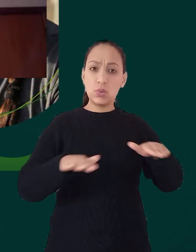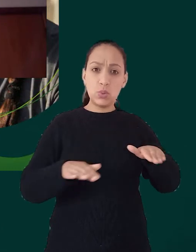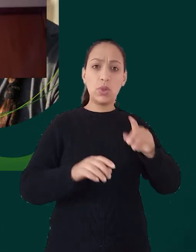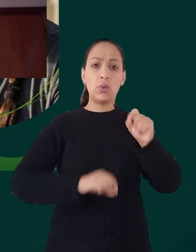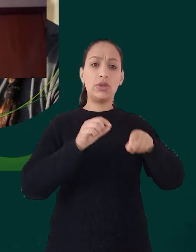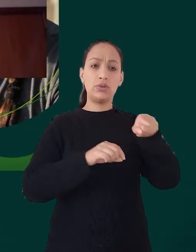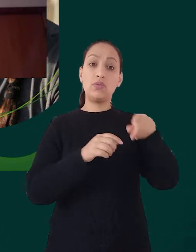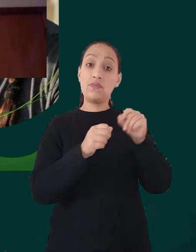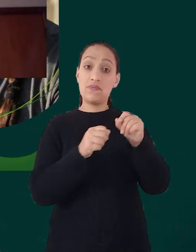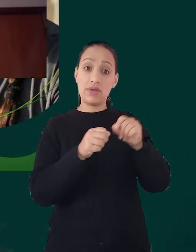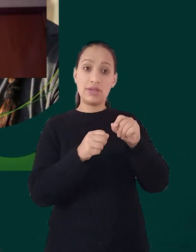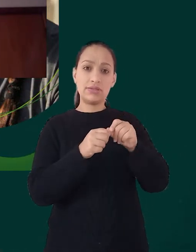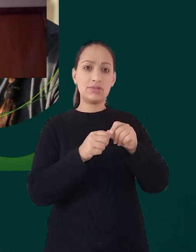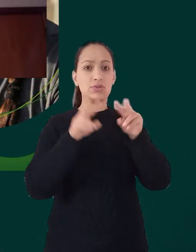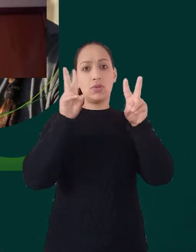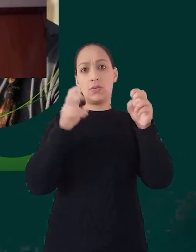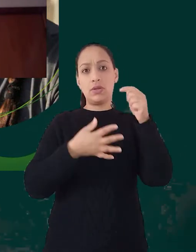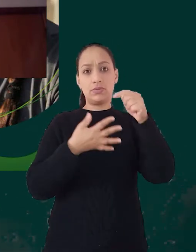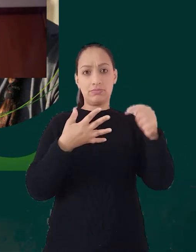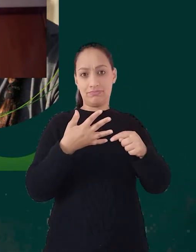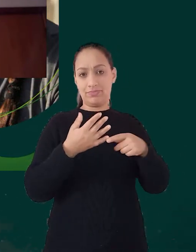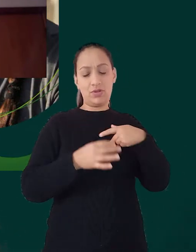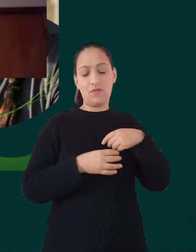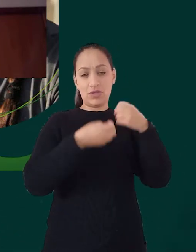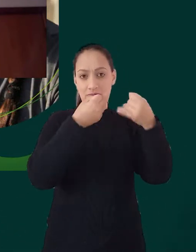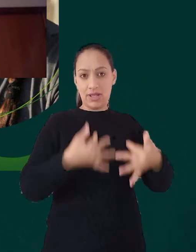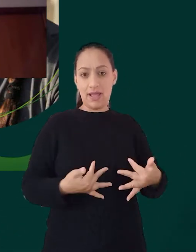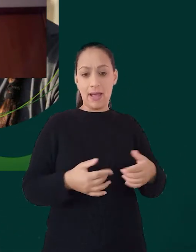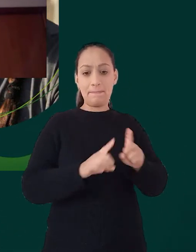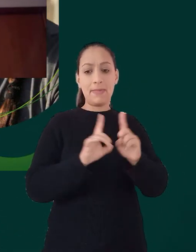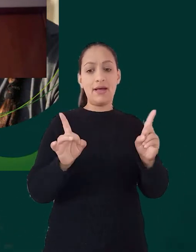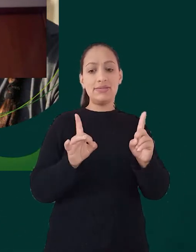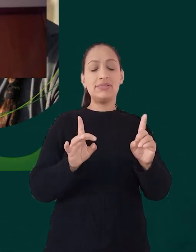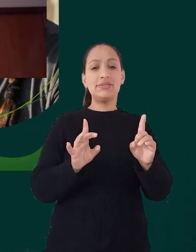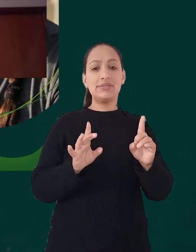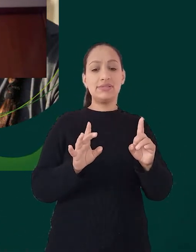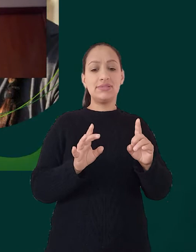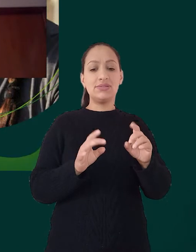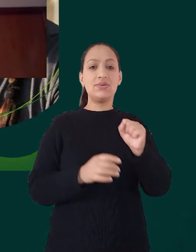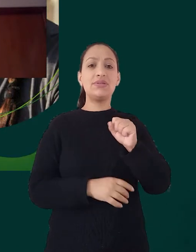aspecto. Não vou nem gerar o spoiler do jogo, tá? Mas vou te dizer assim, ó,